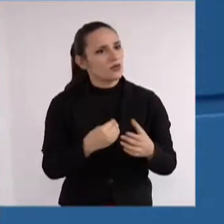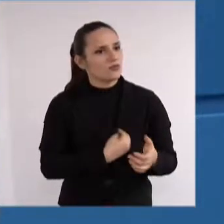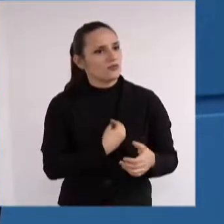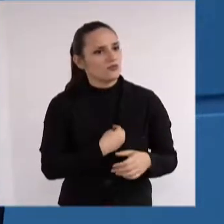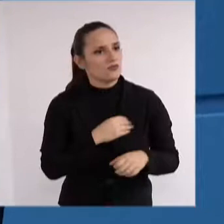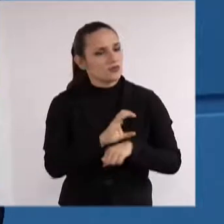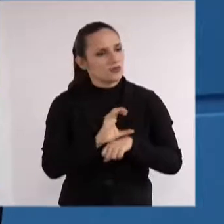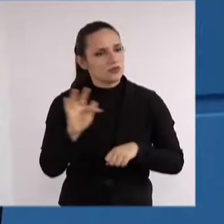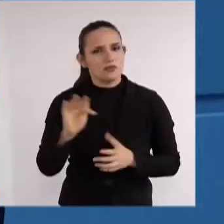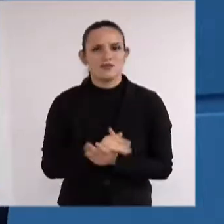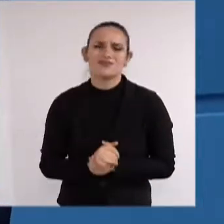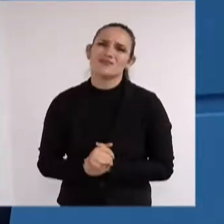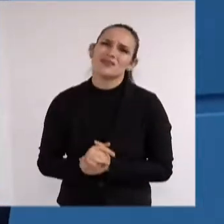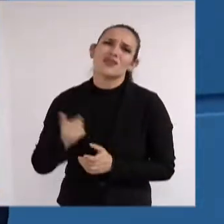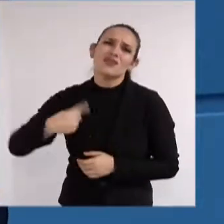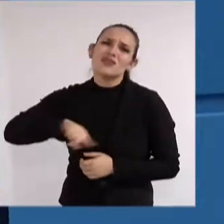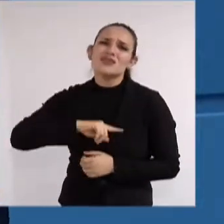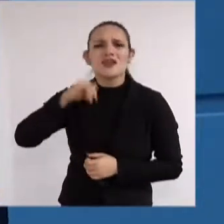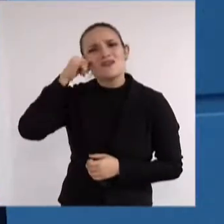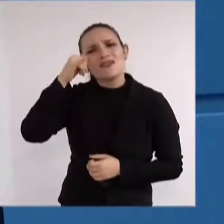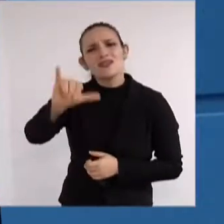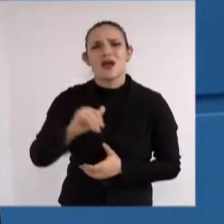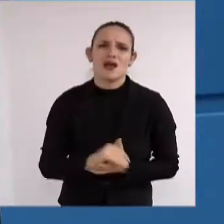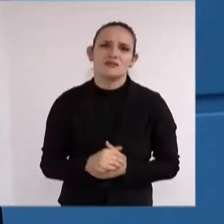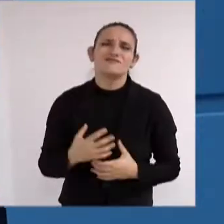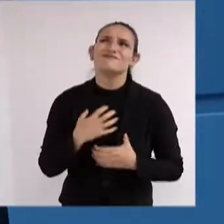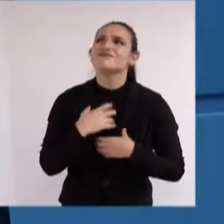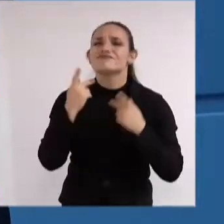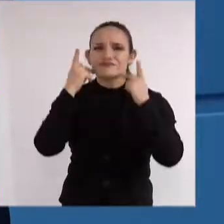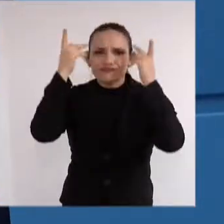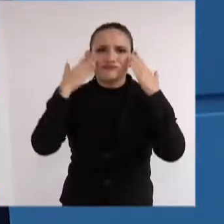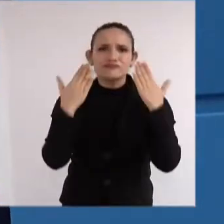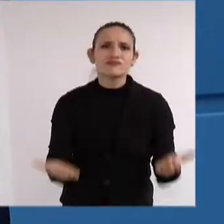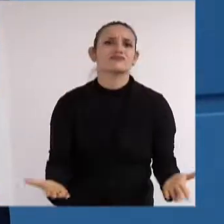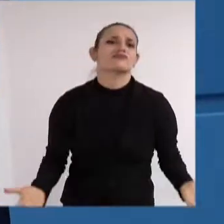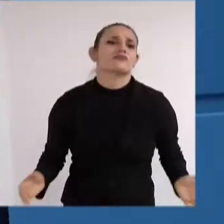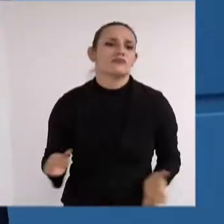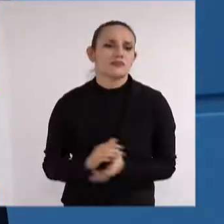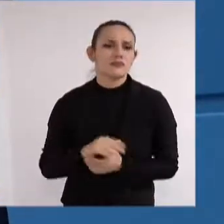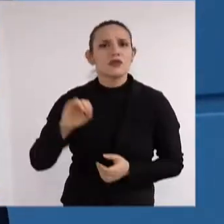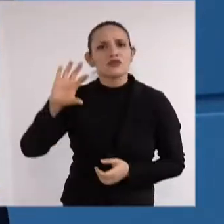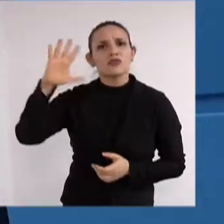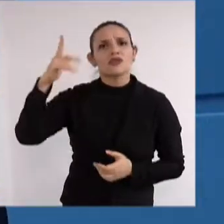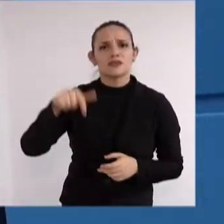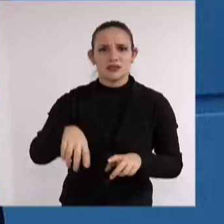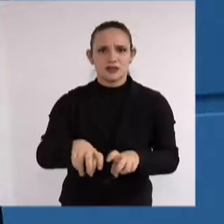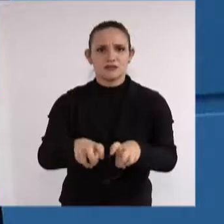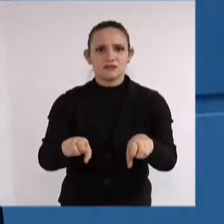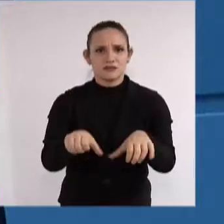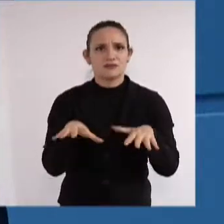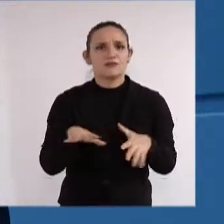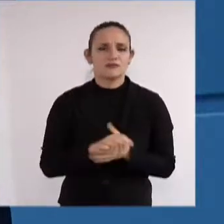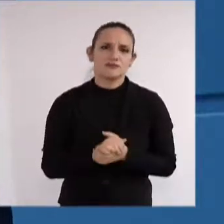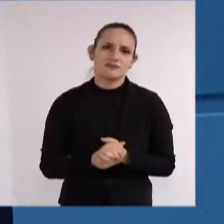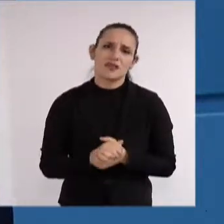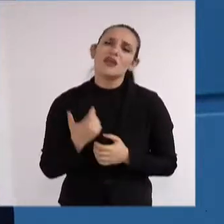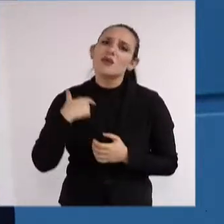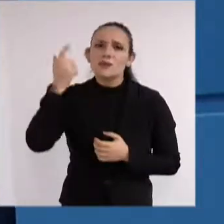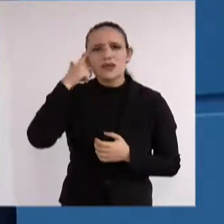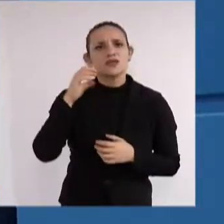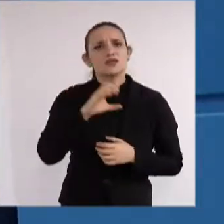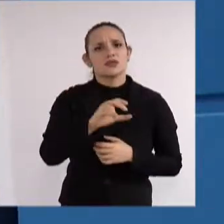tipo de constrangimento que nós sofremos aqui no plenário, a Comissão de